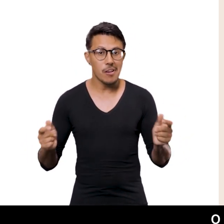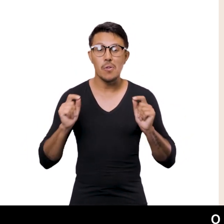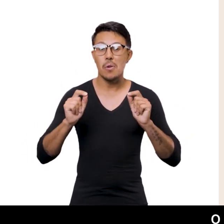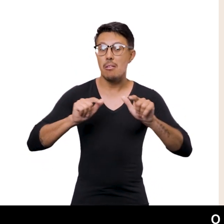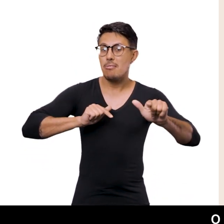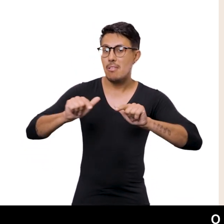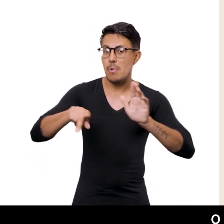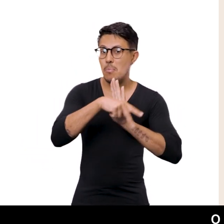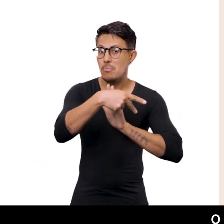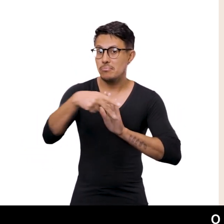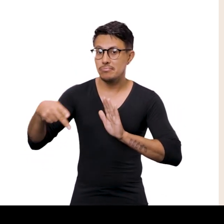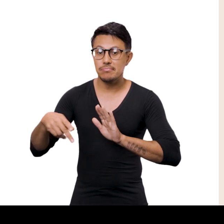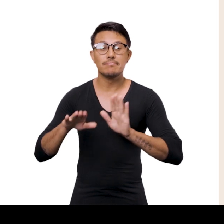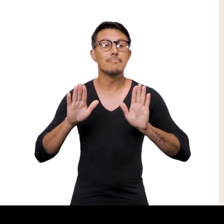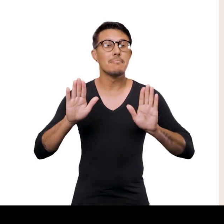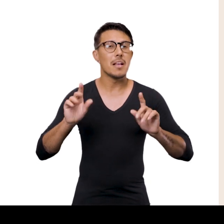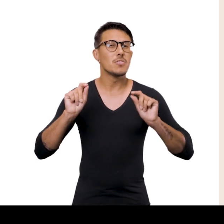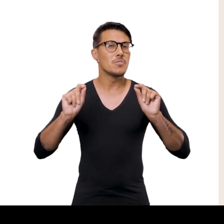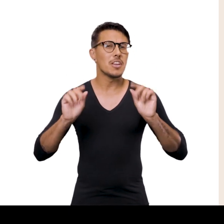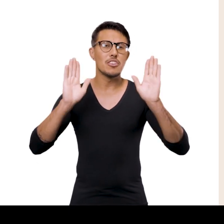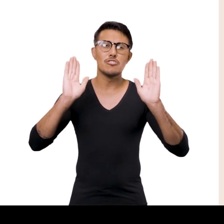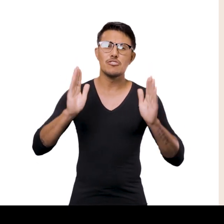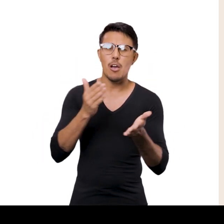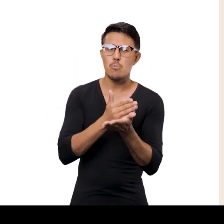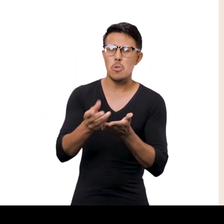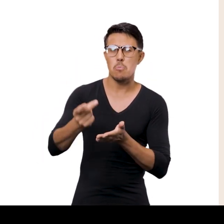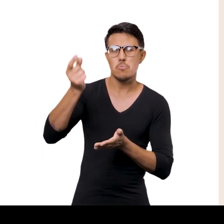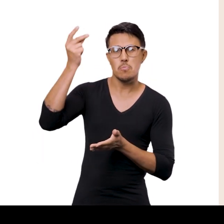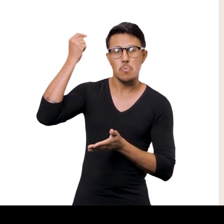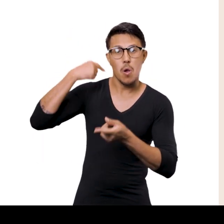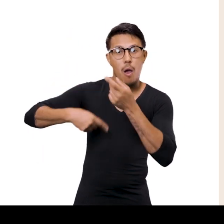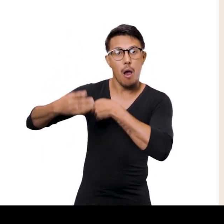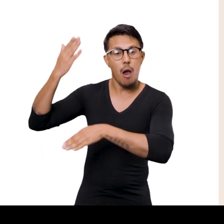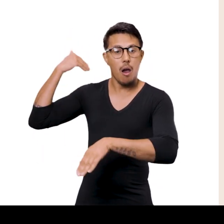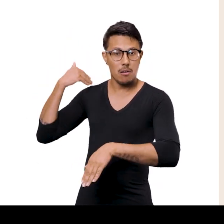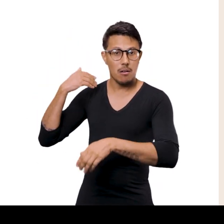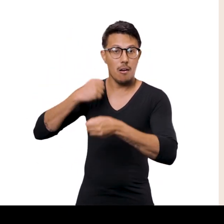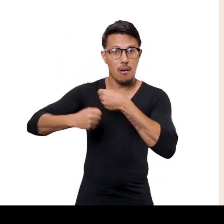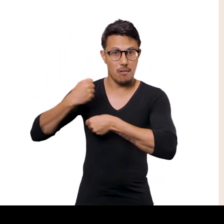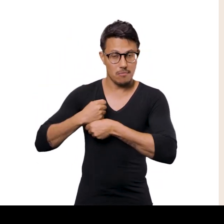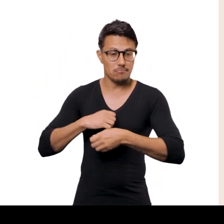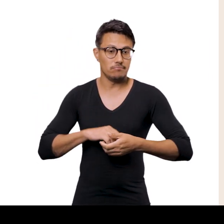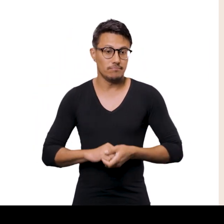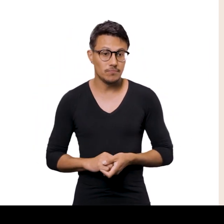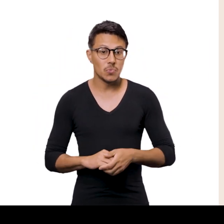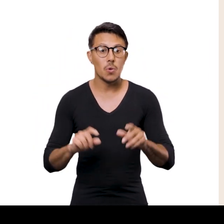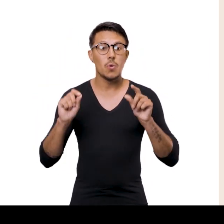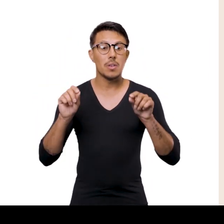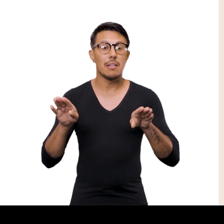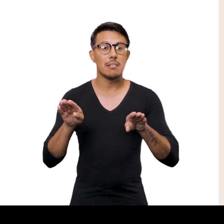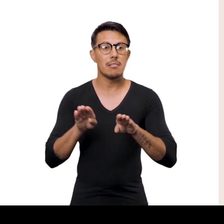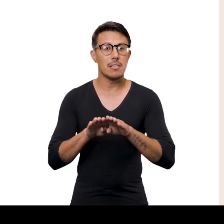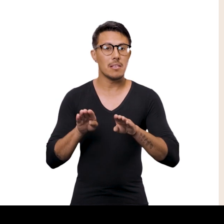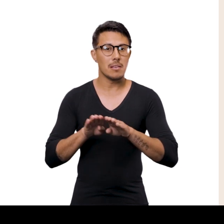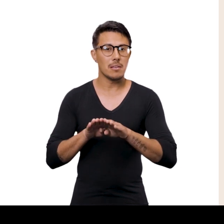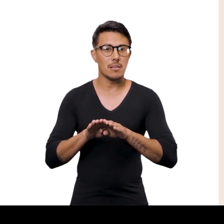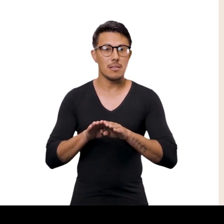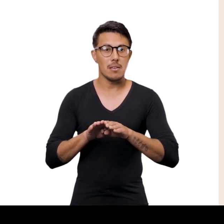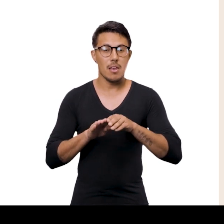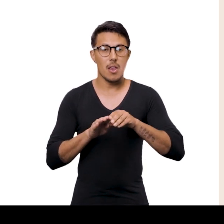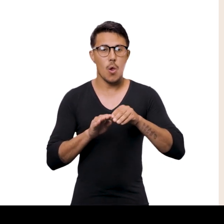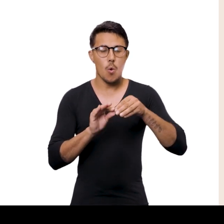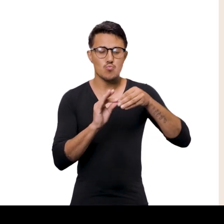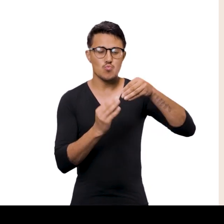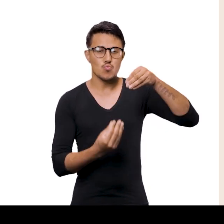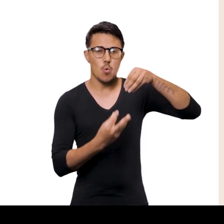convencionais em seus trabalhos, algo que já havia iniciado no ano anterior. É o caso da opulenta